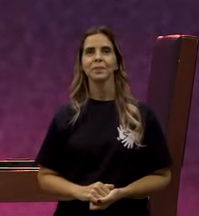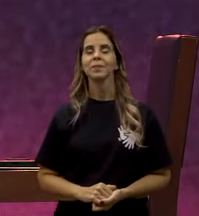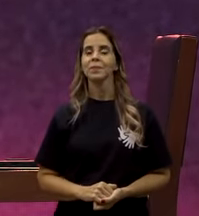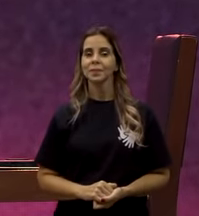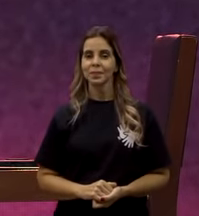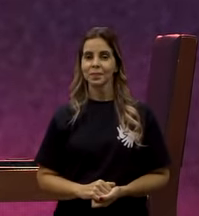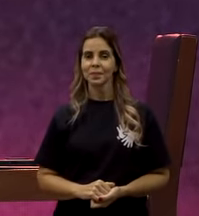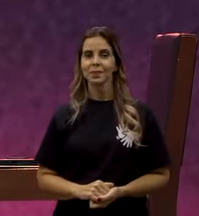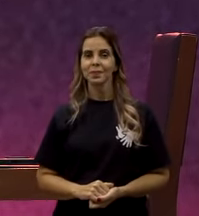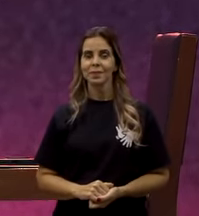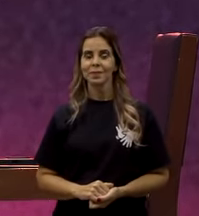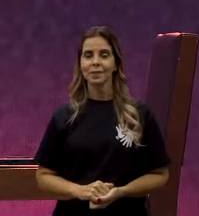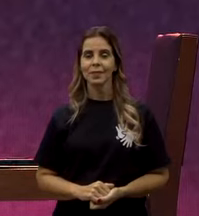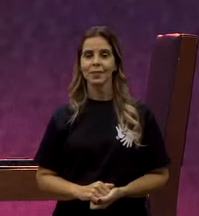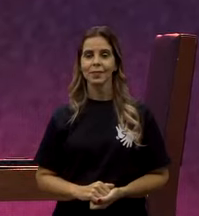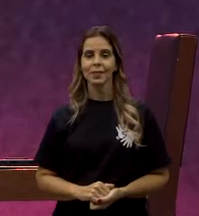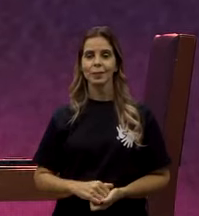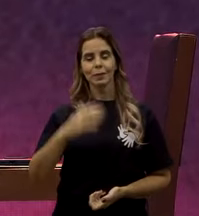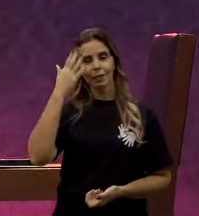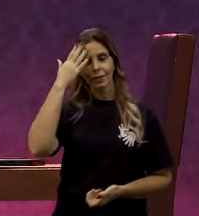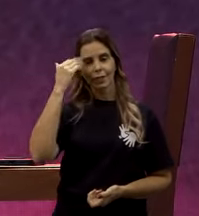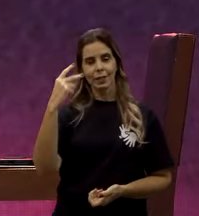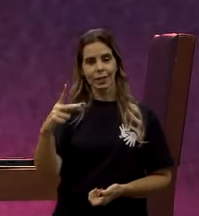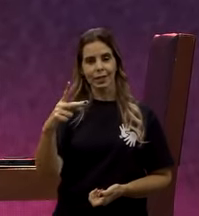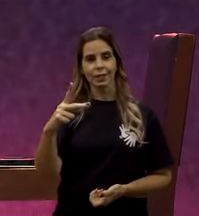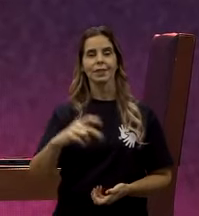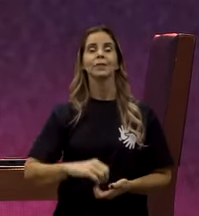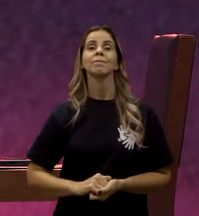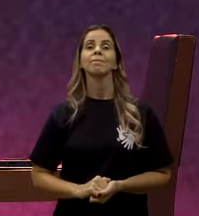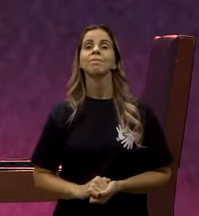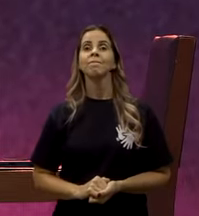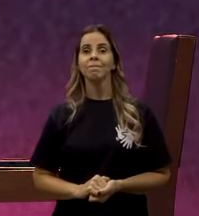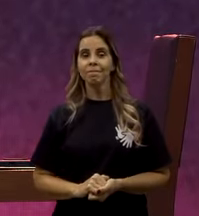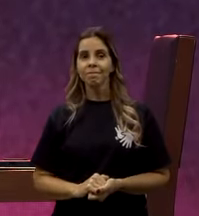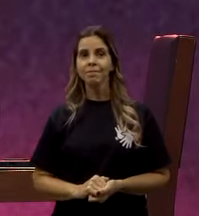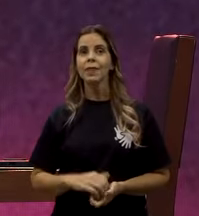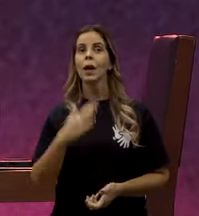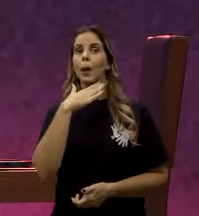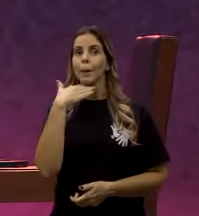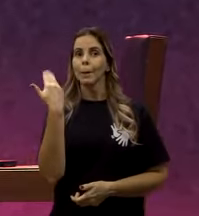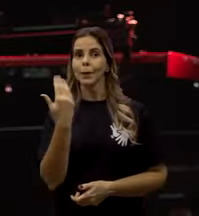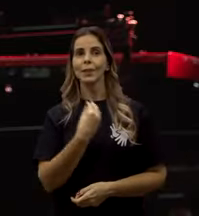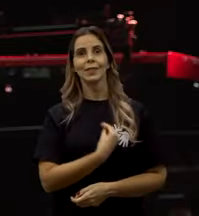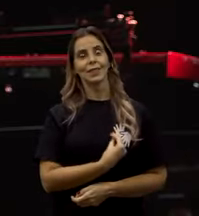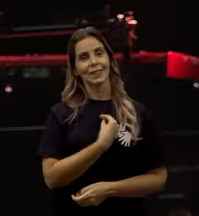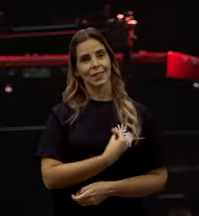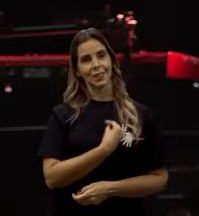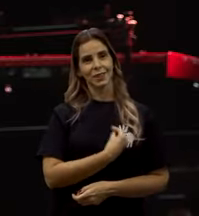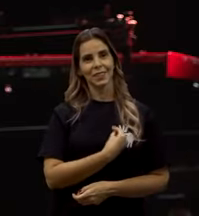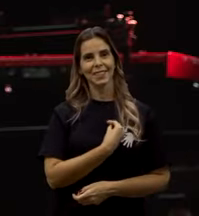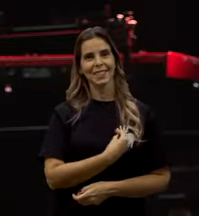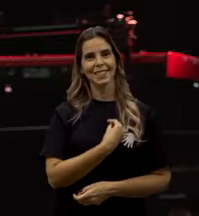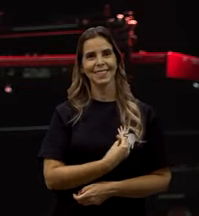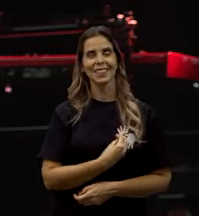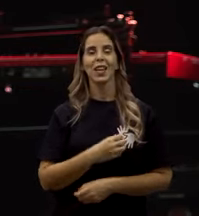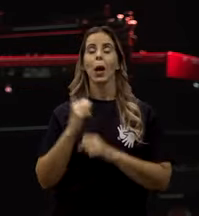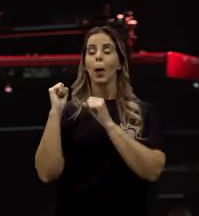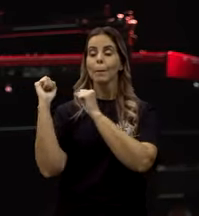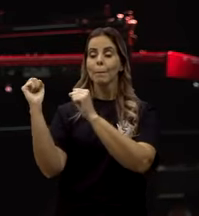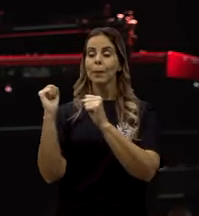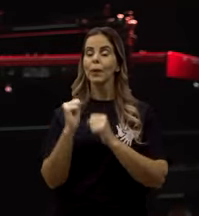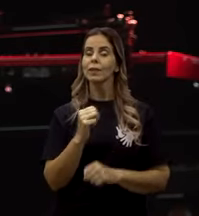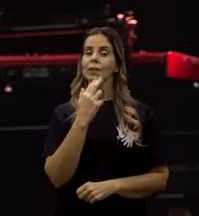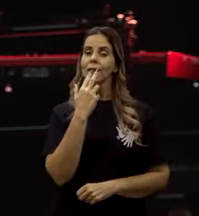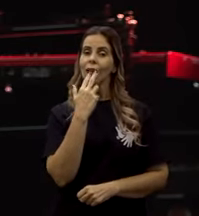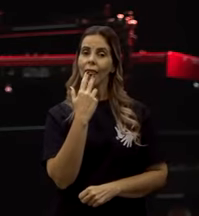provérbios 18:21 A Morte e a vida estão no Poder da língua